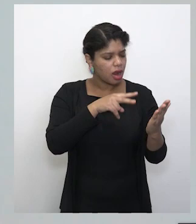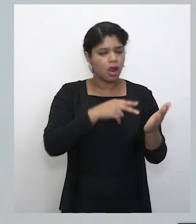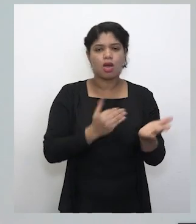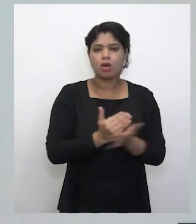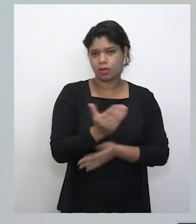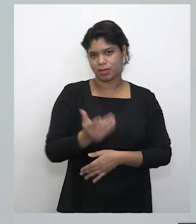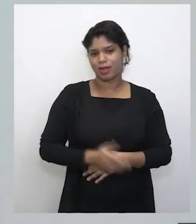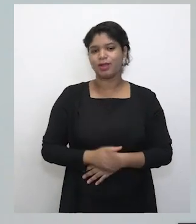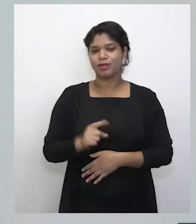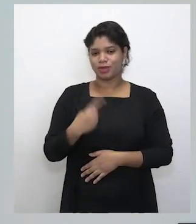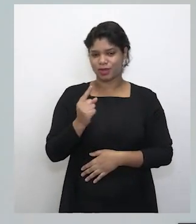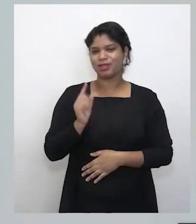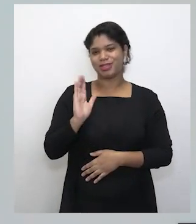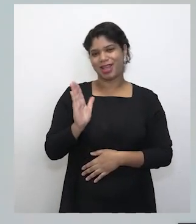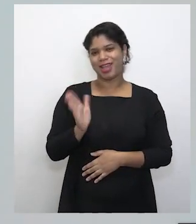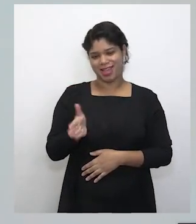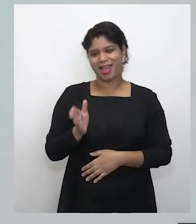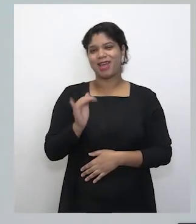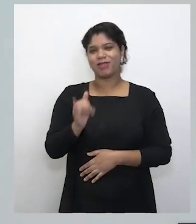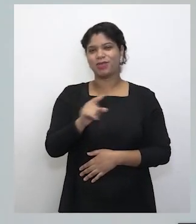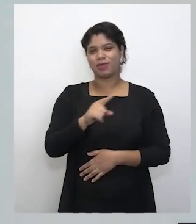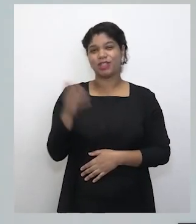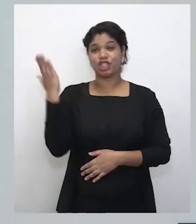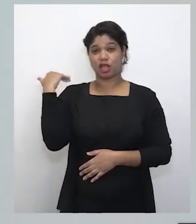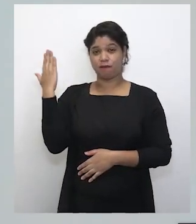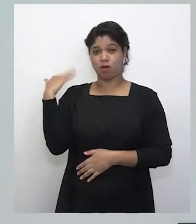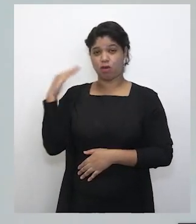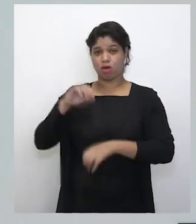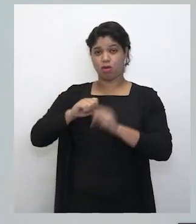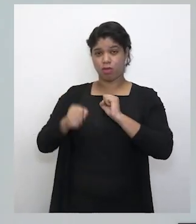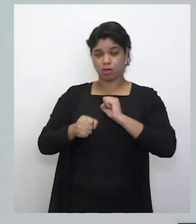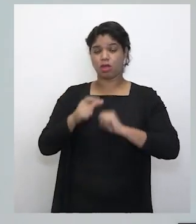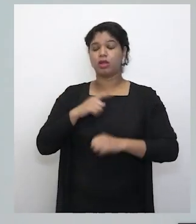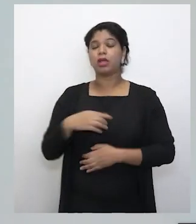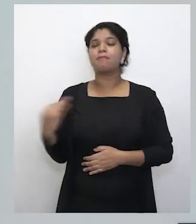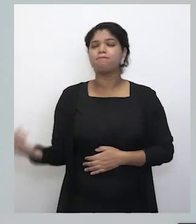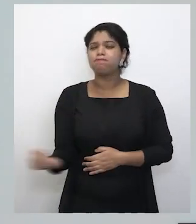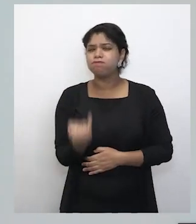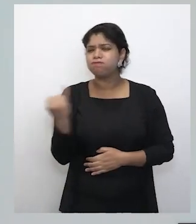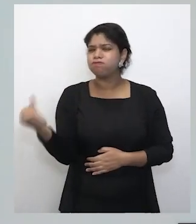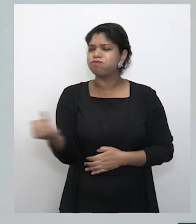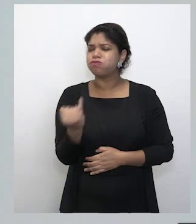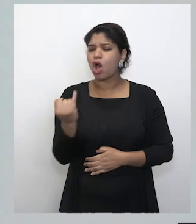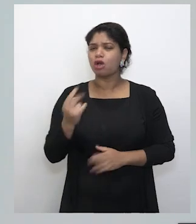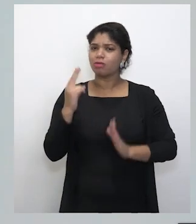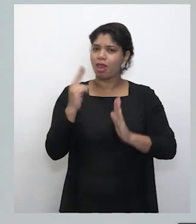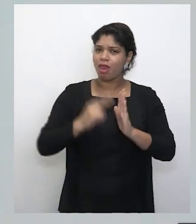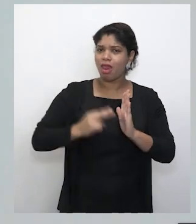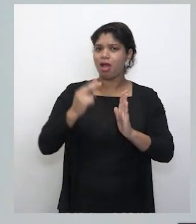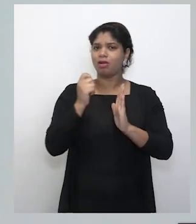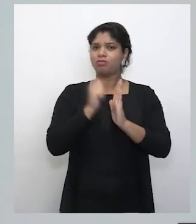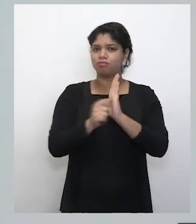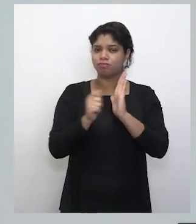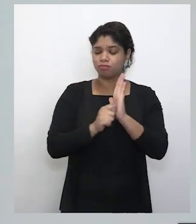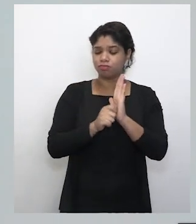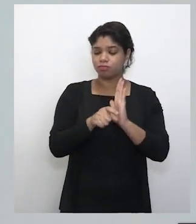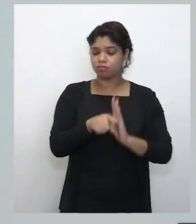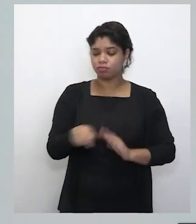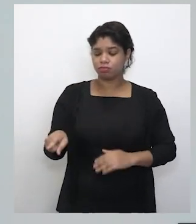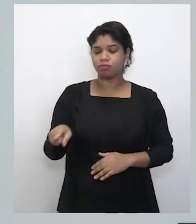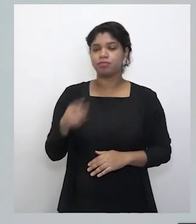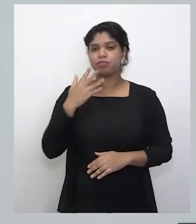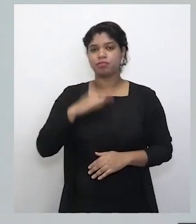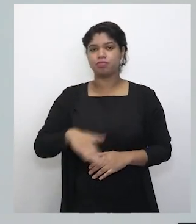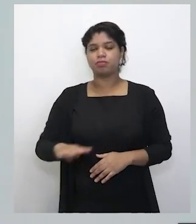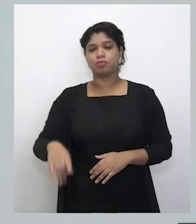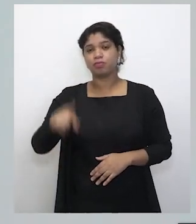dissemos em outras formações, essencial que a leitura e a escrita façam parte da rotina escolar